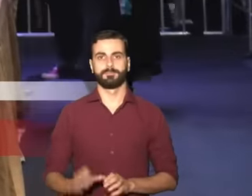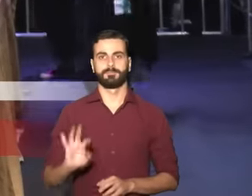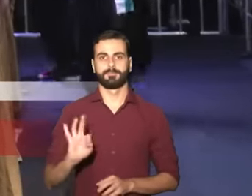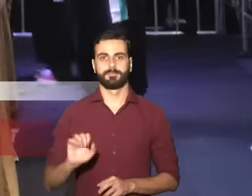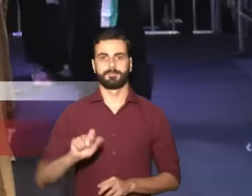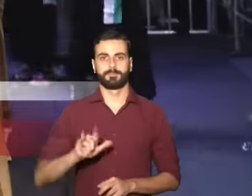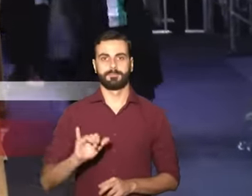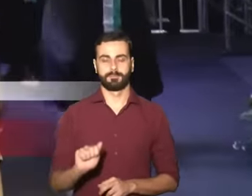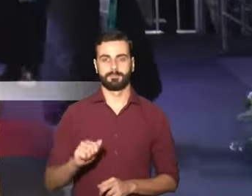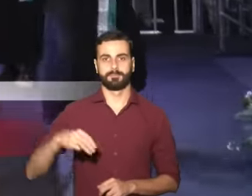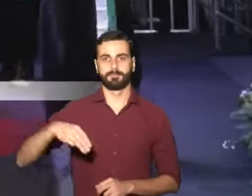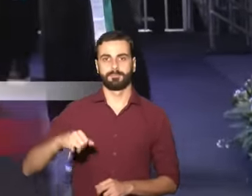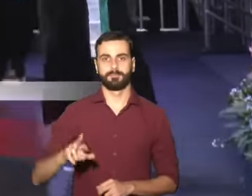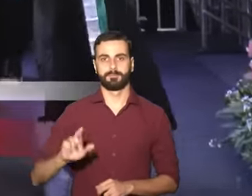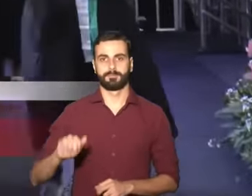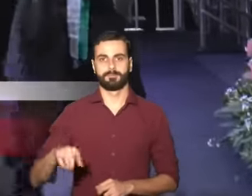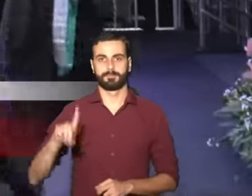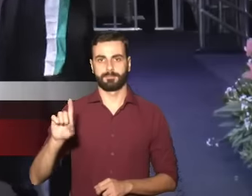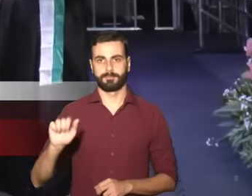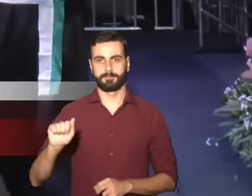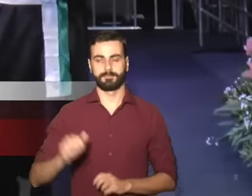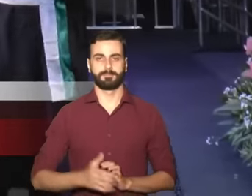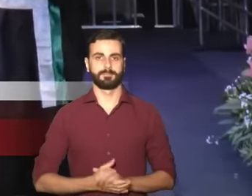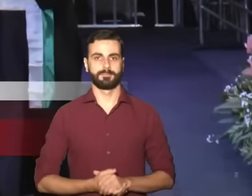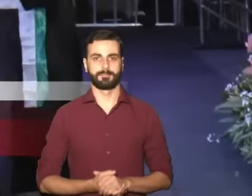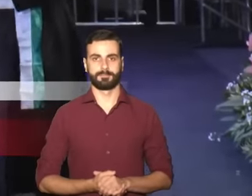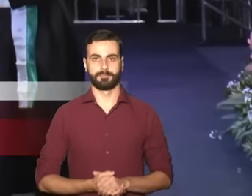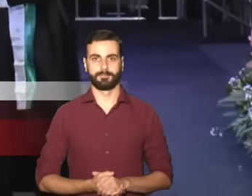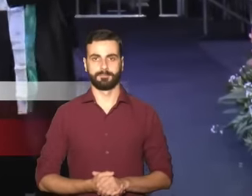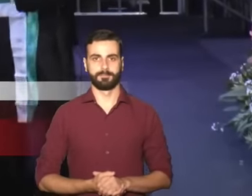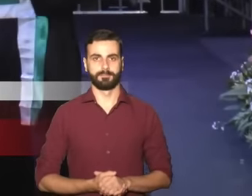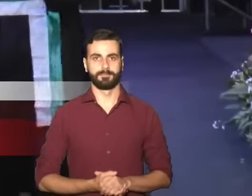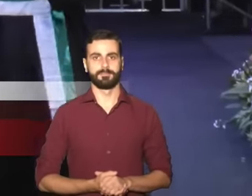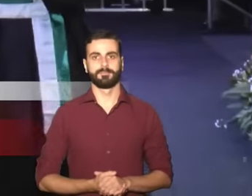Thalia Miranda Rufino,